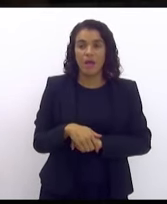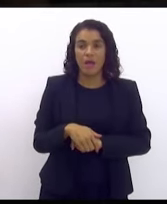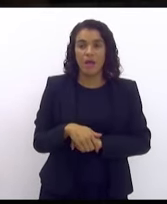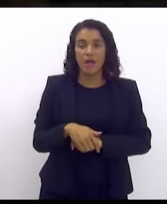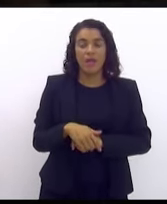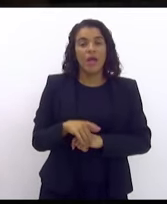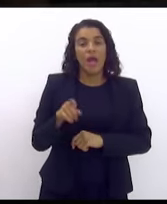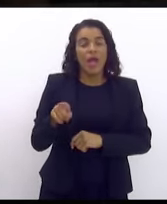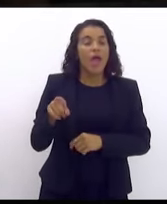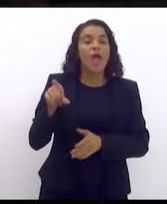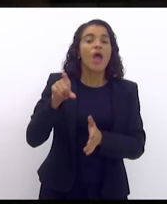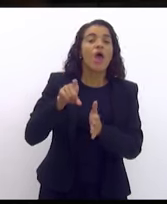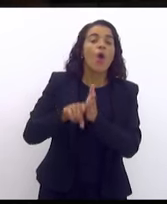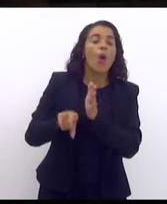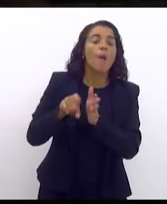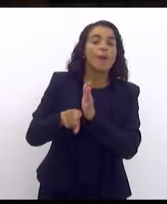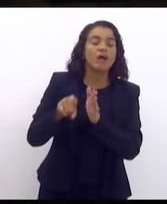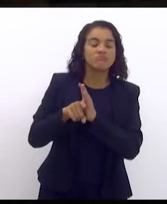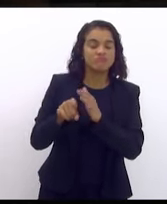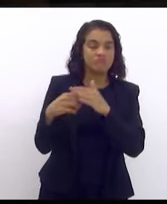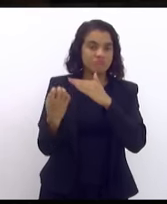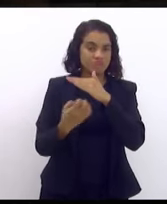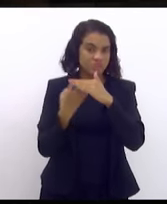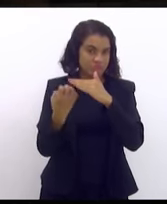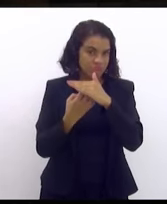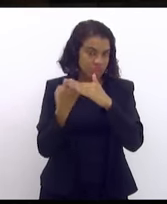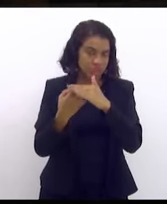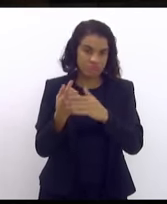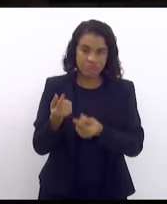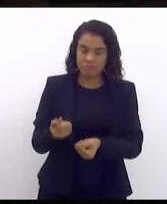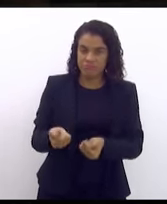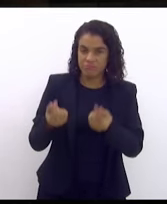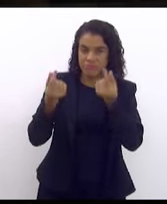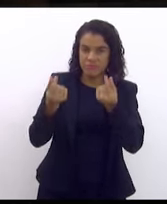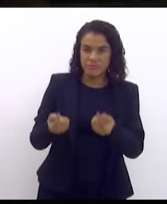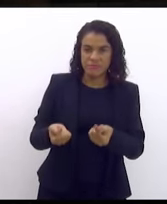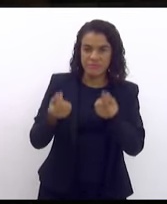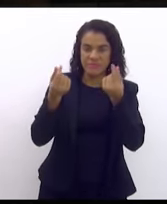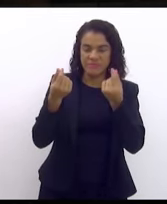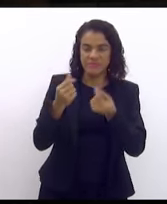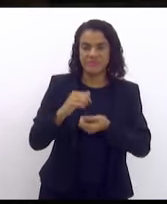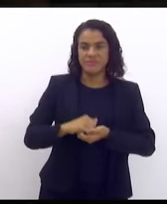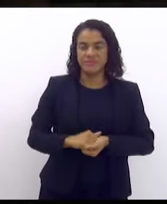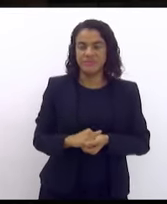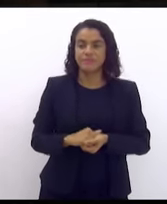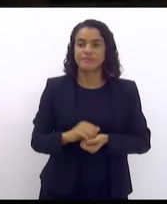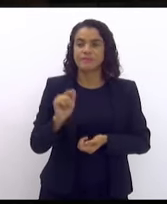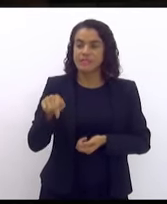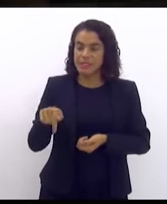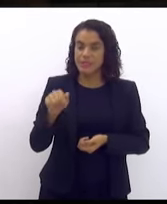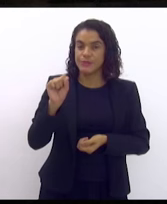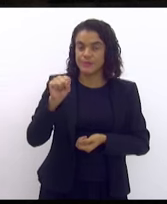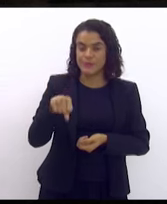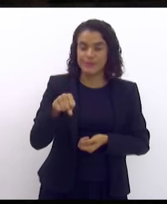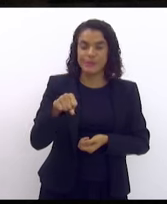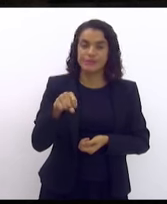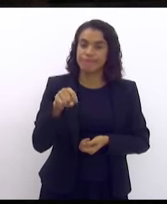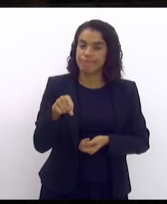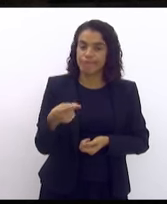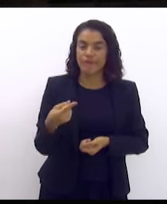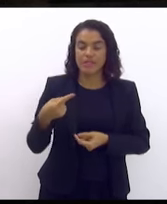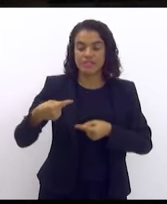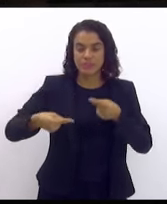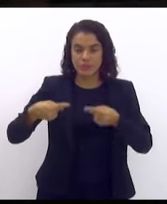grandes fortunas e esse tema Inexoravelmente será